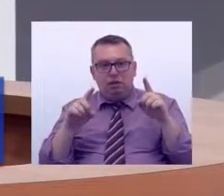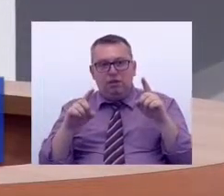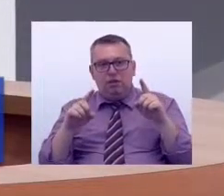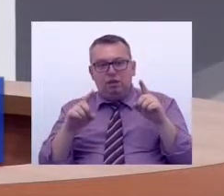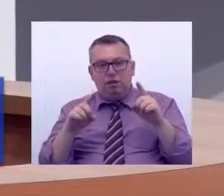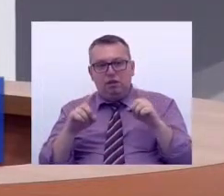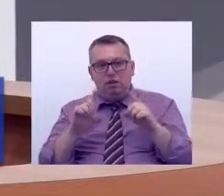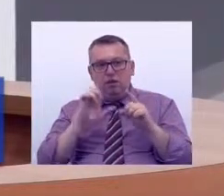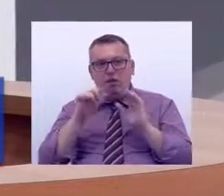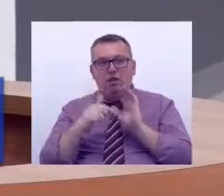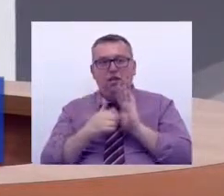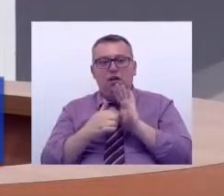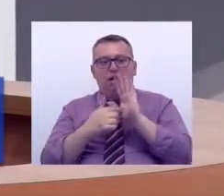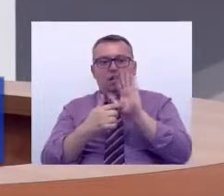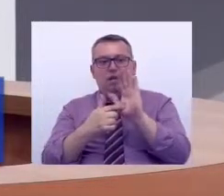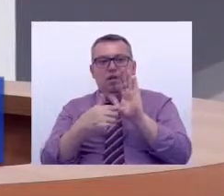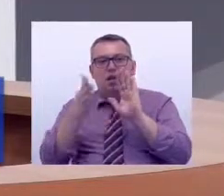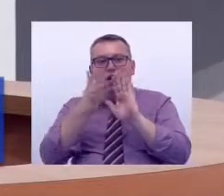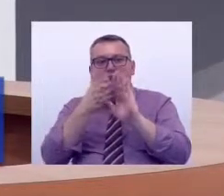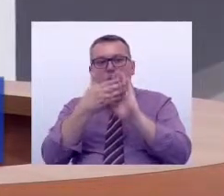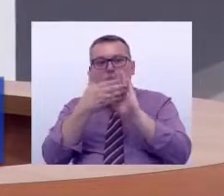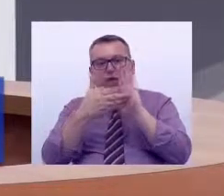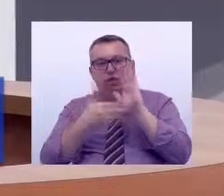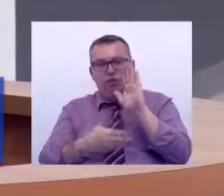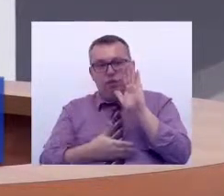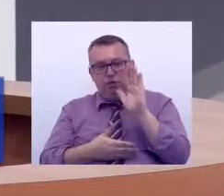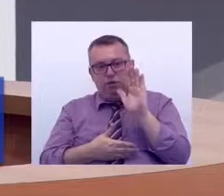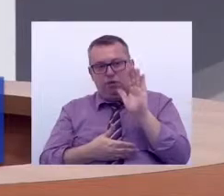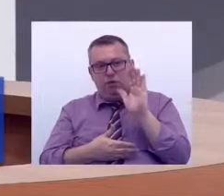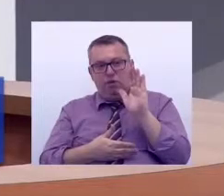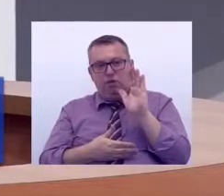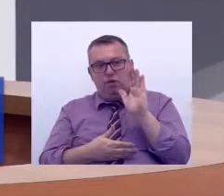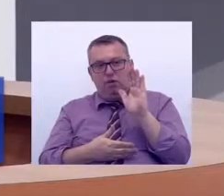após a apresentação de um planejamento,